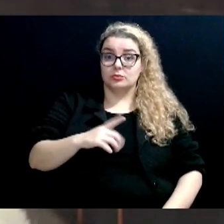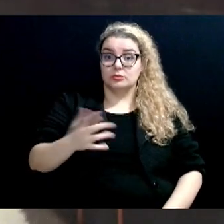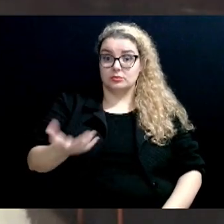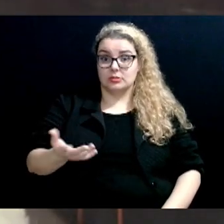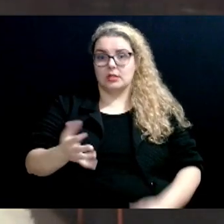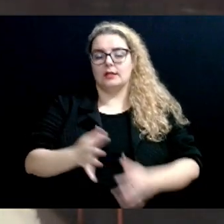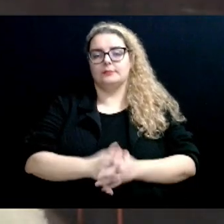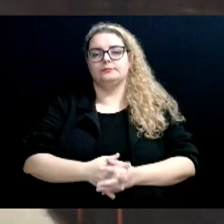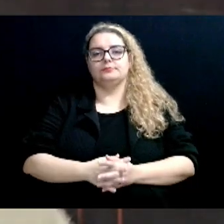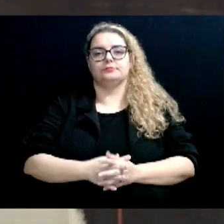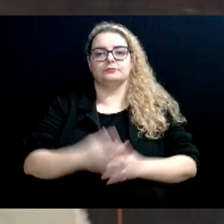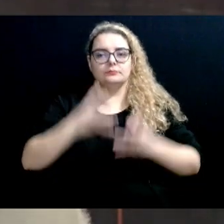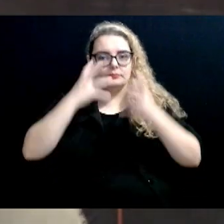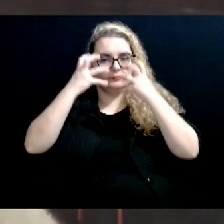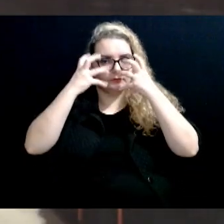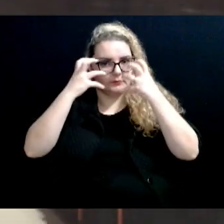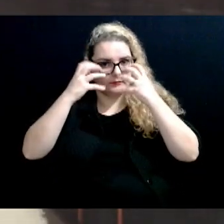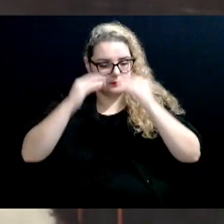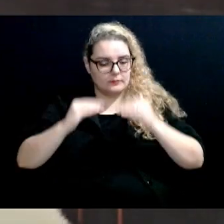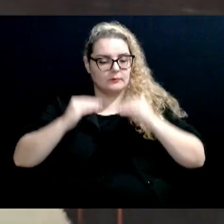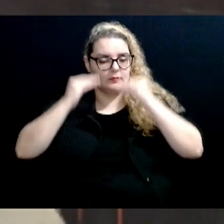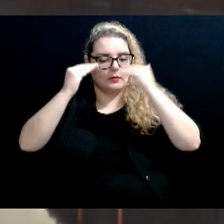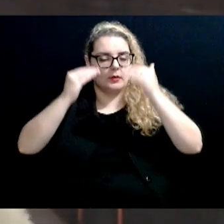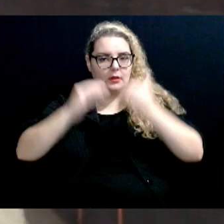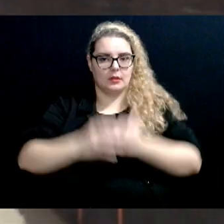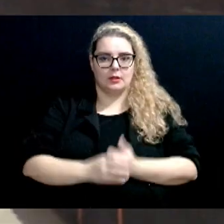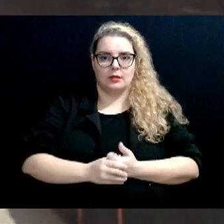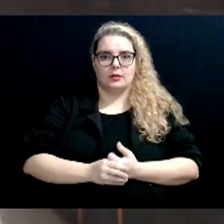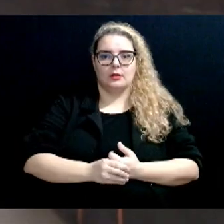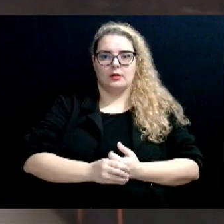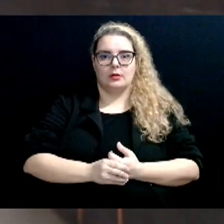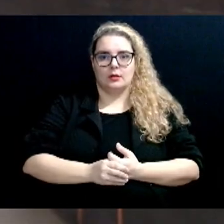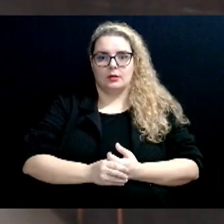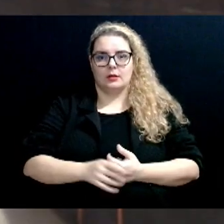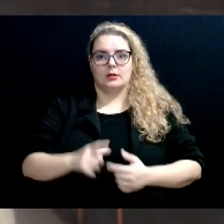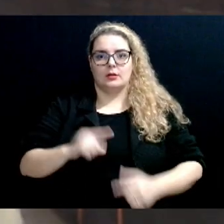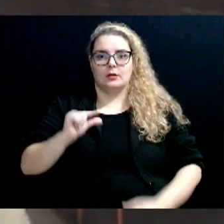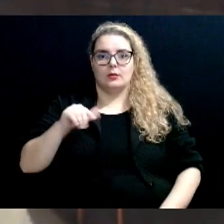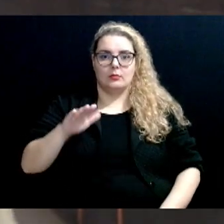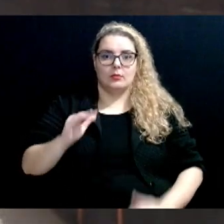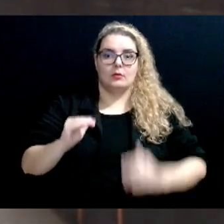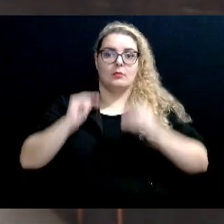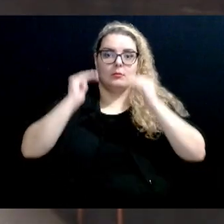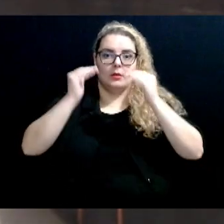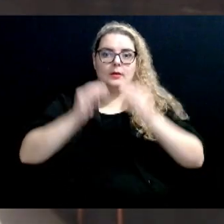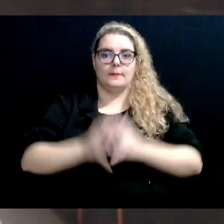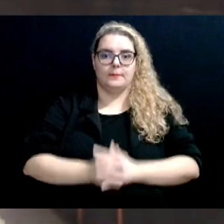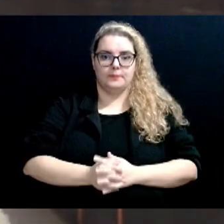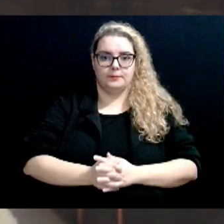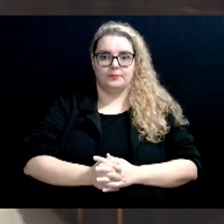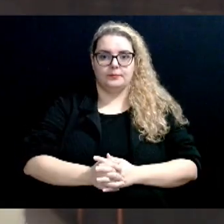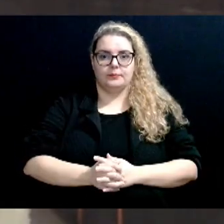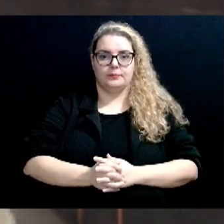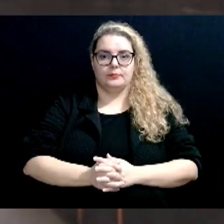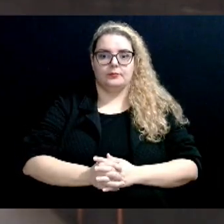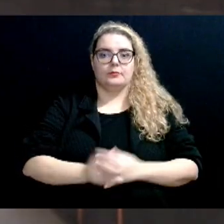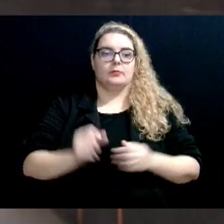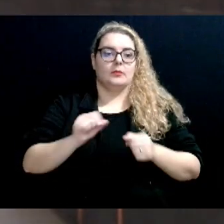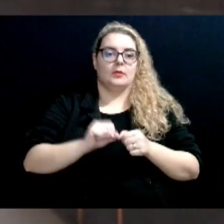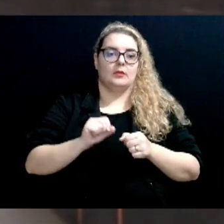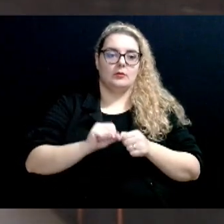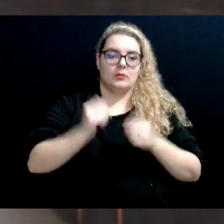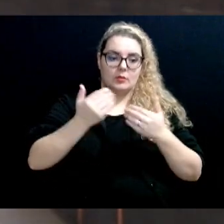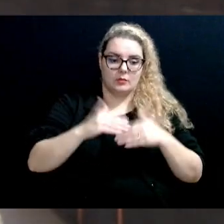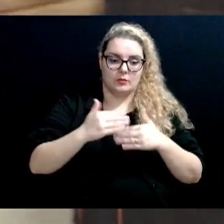já que exige um pouco mais, que é um pouco maior, você tá lá fazendo uma prova, você tem que